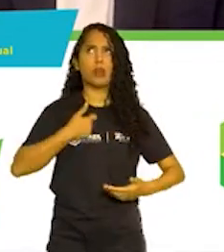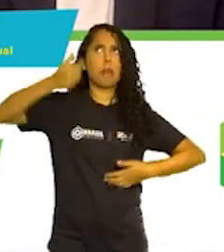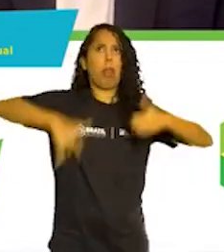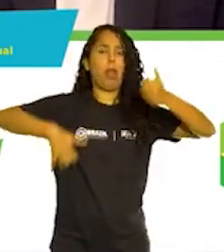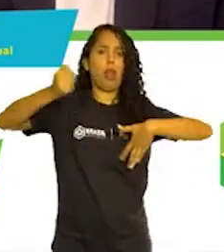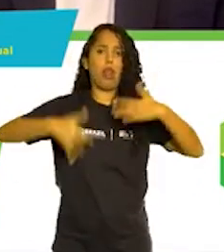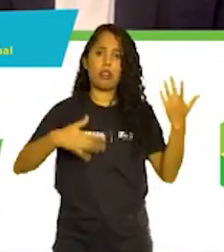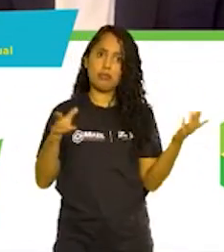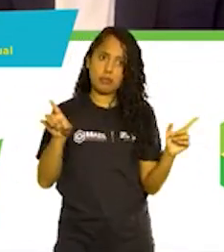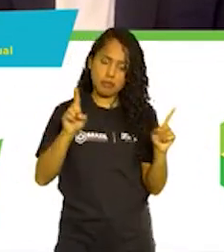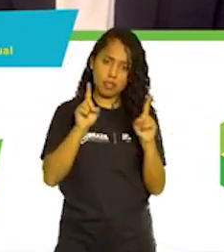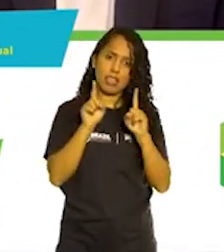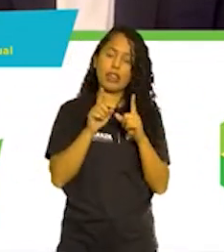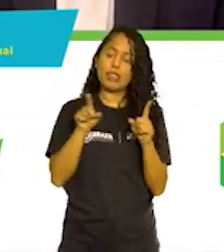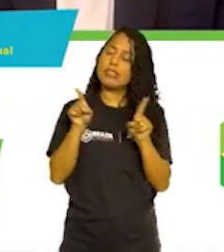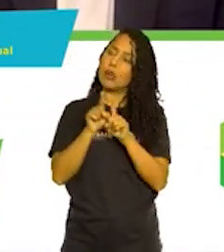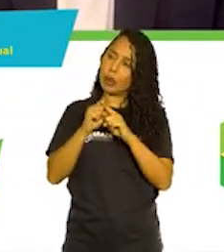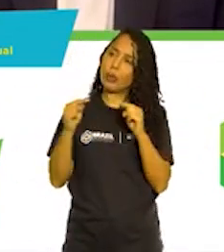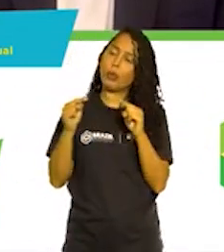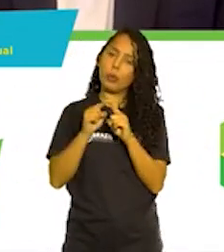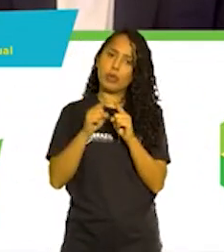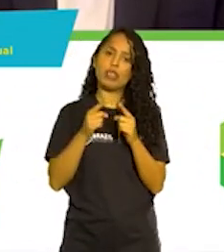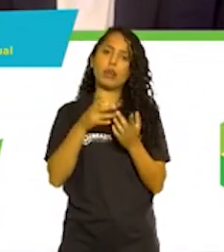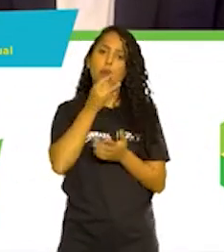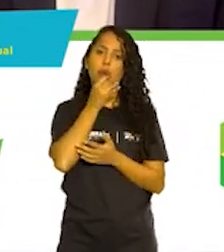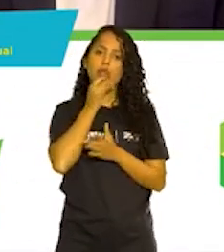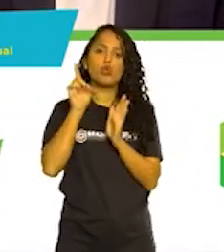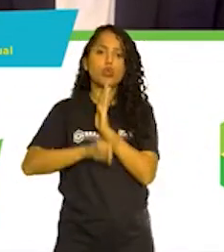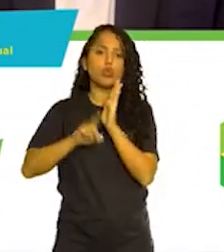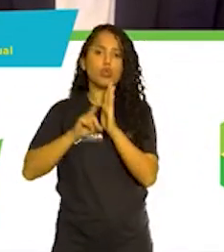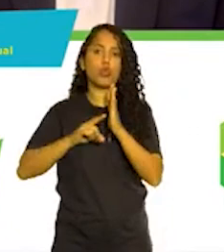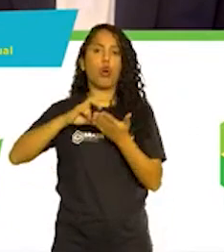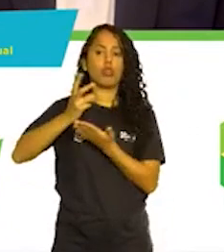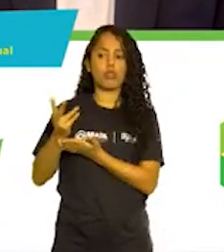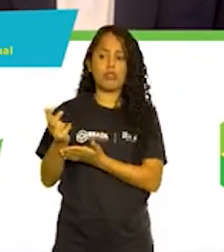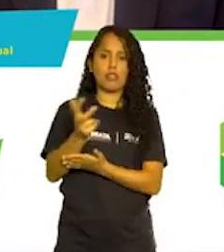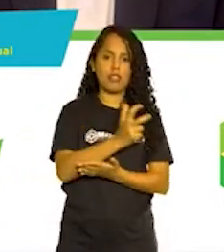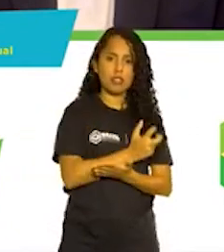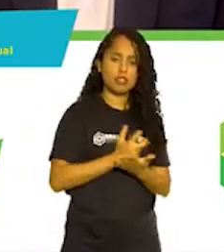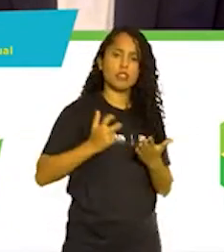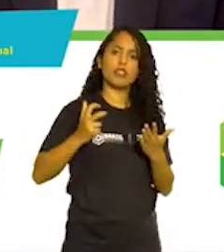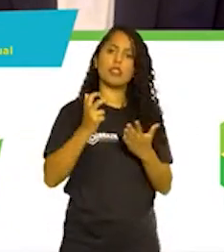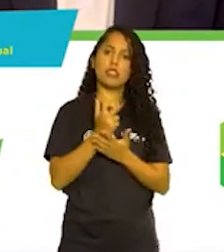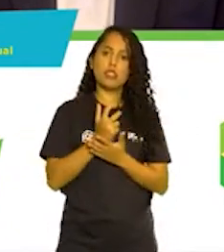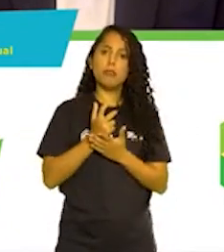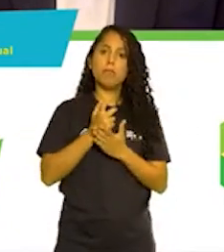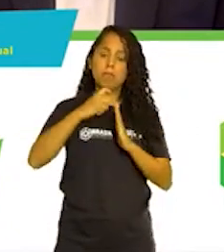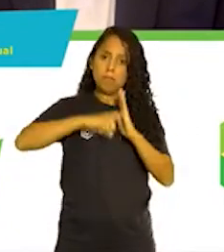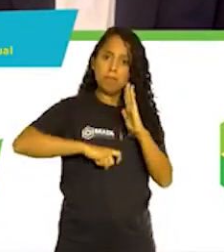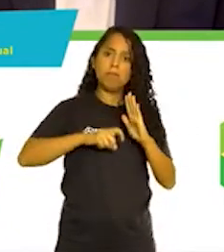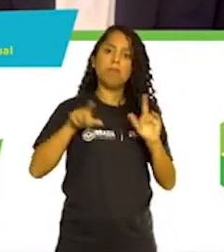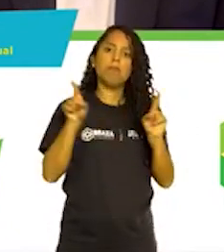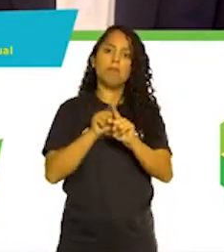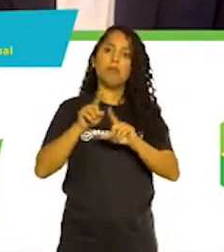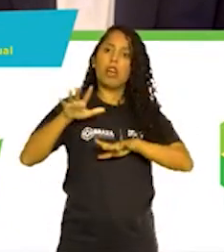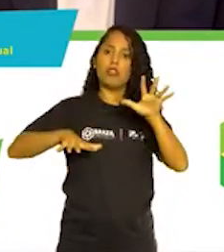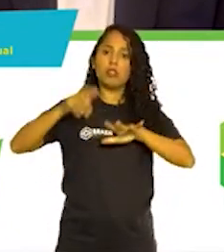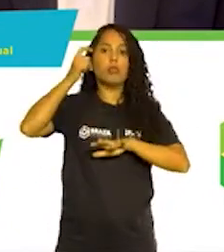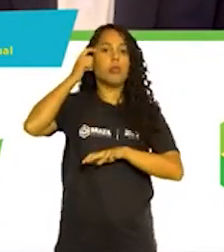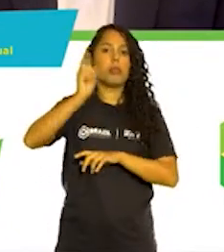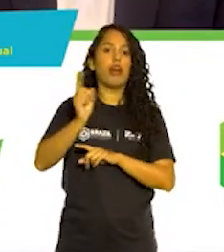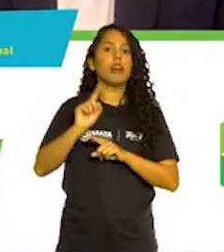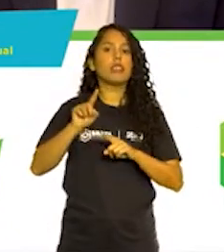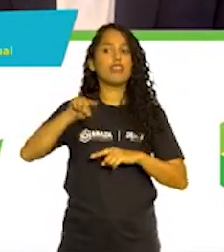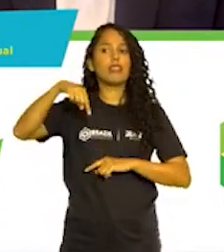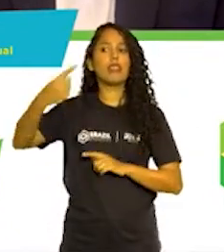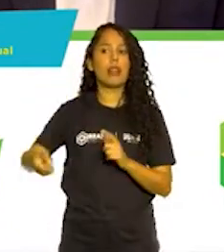enxergar a questão fiscal, né? Que é na eficiência do gasto, algo que nós não pensamos. A gente pensa exatamente o que vai impactar a